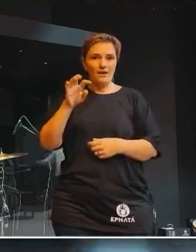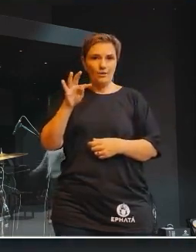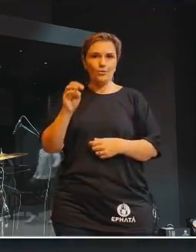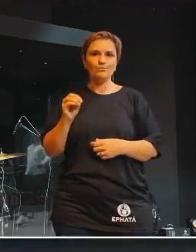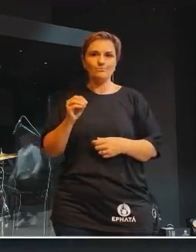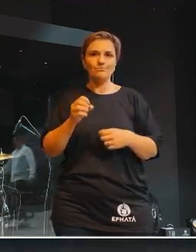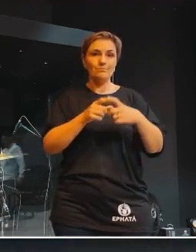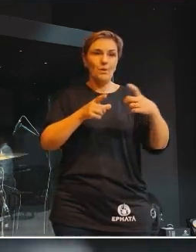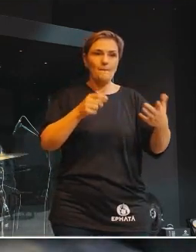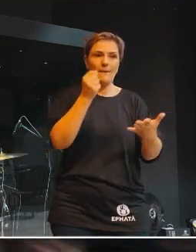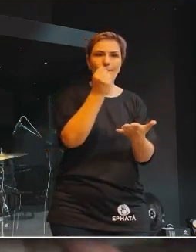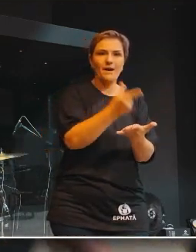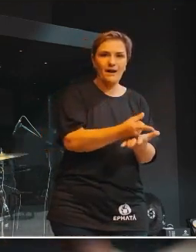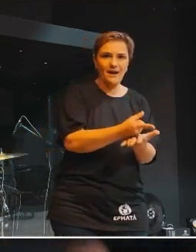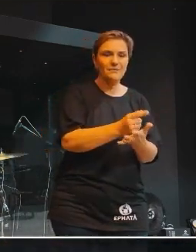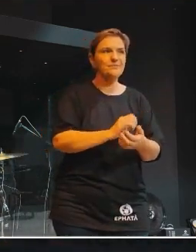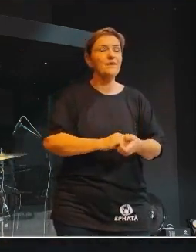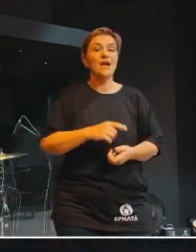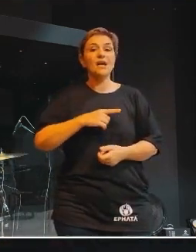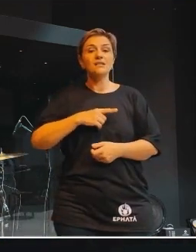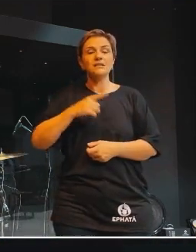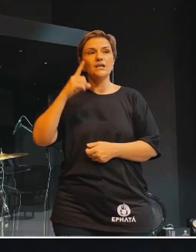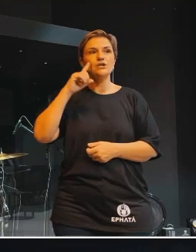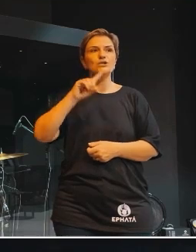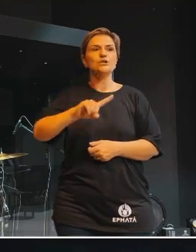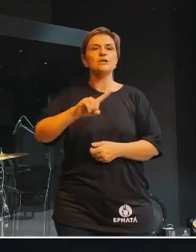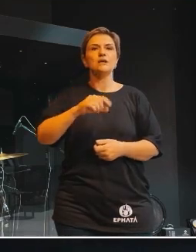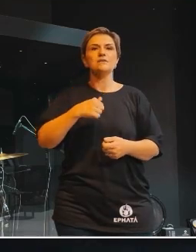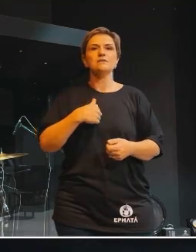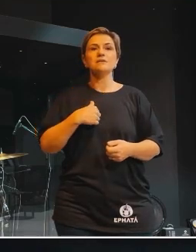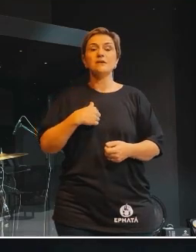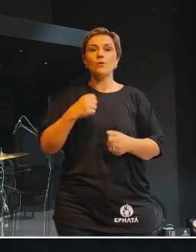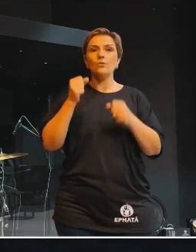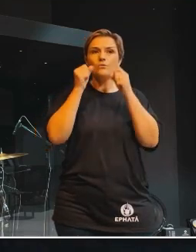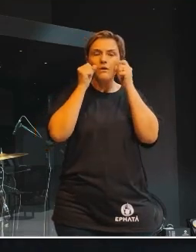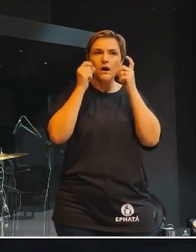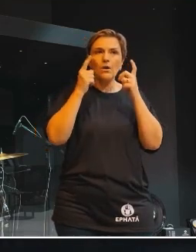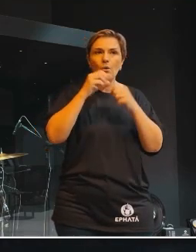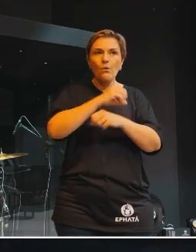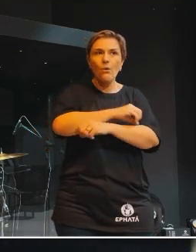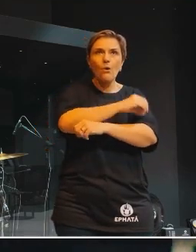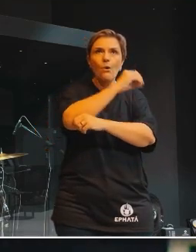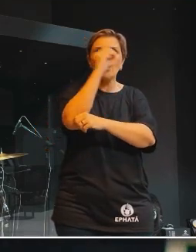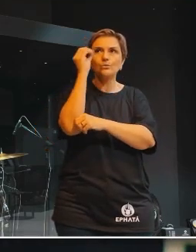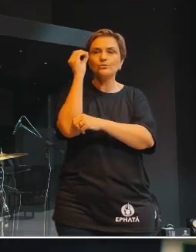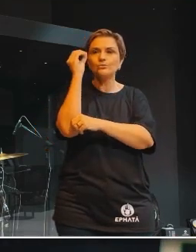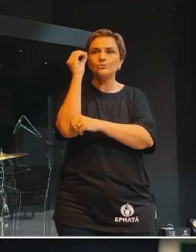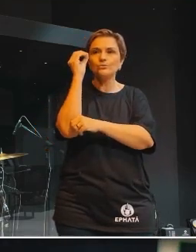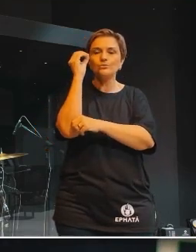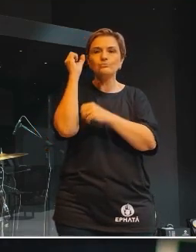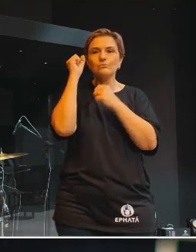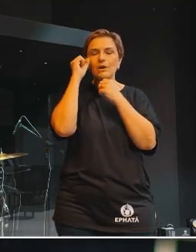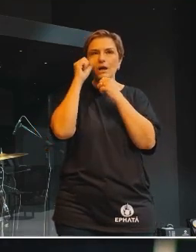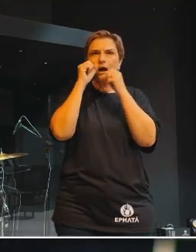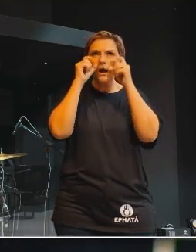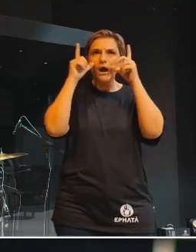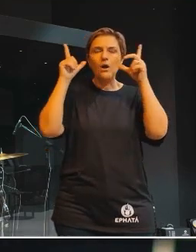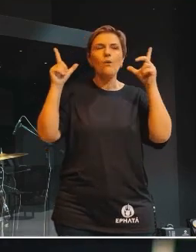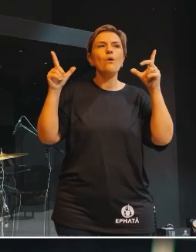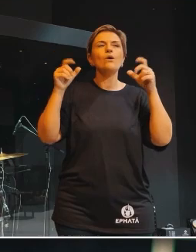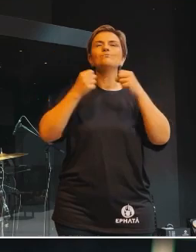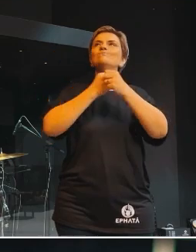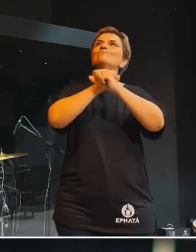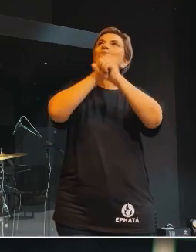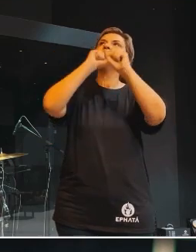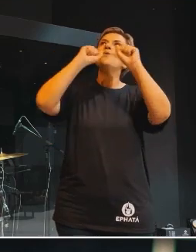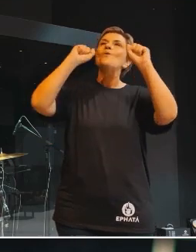eu me acordo e parece, eu acho que acontece comigo, mas acontece com você também. Sabe aqueles dias que você acorda e parece que